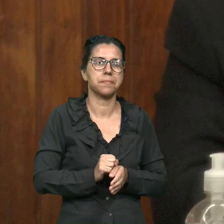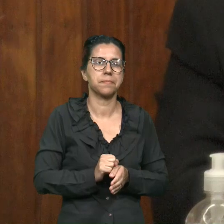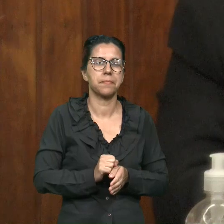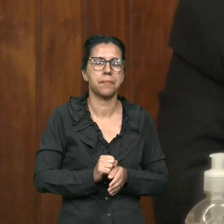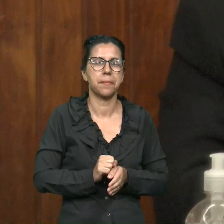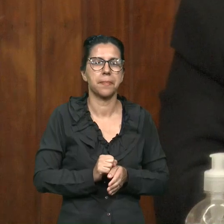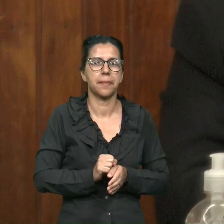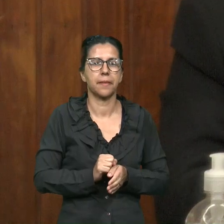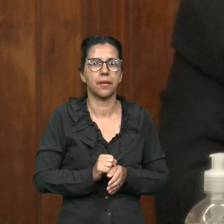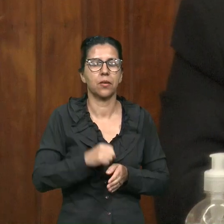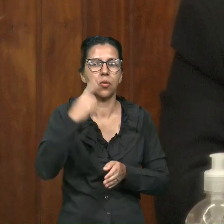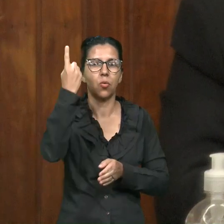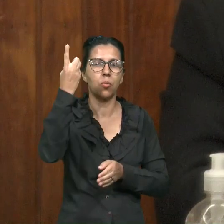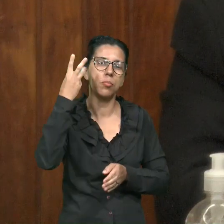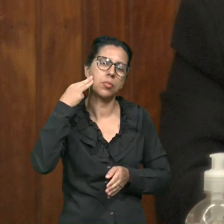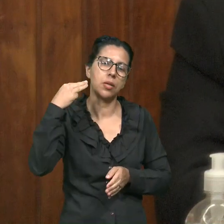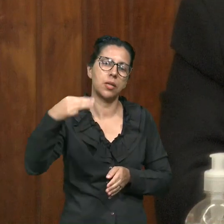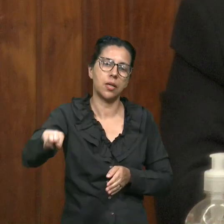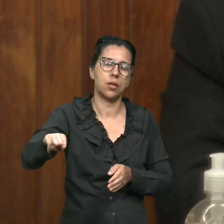contrato